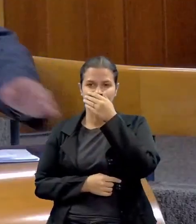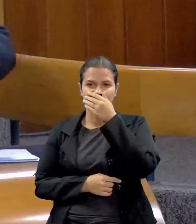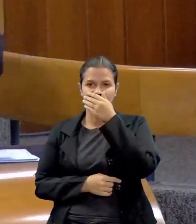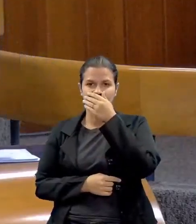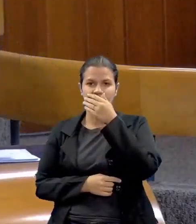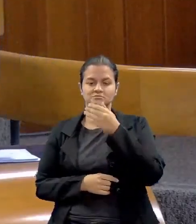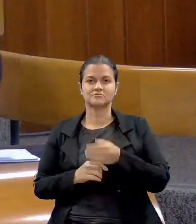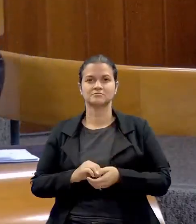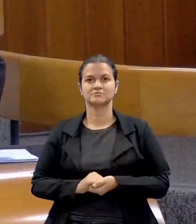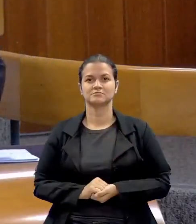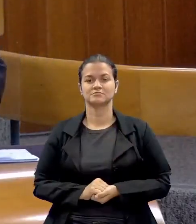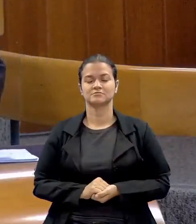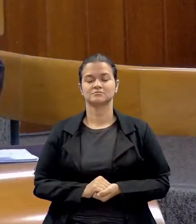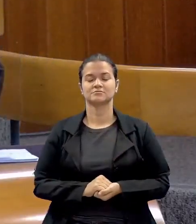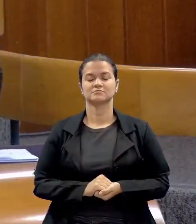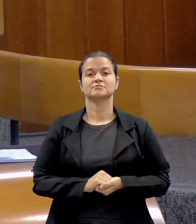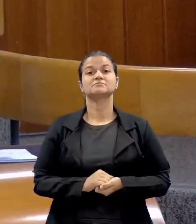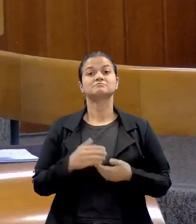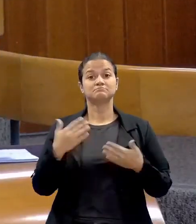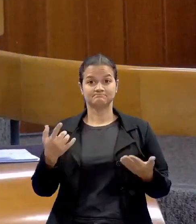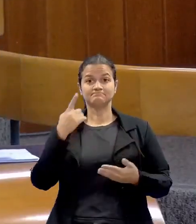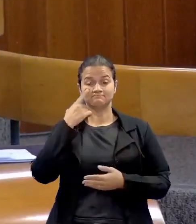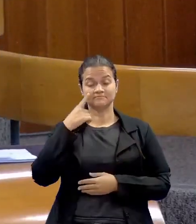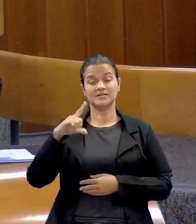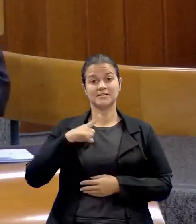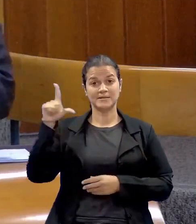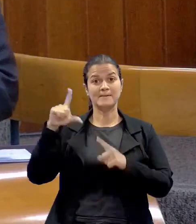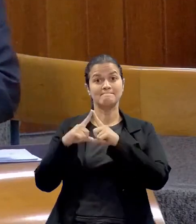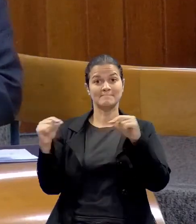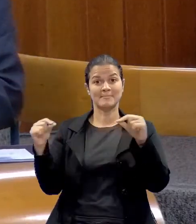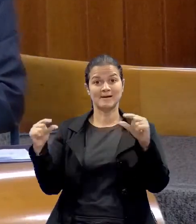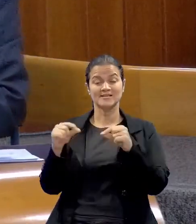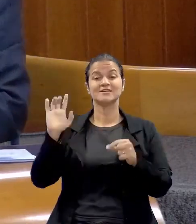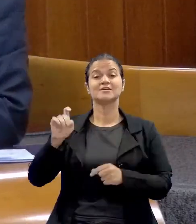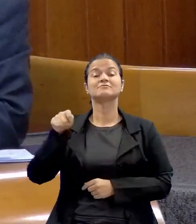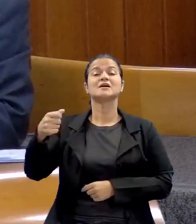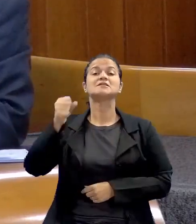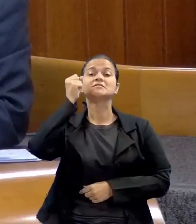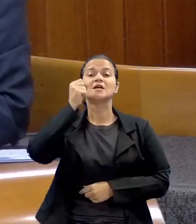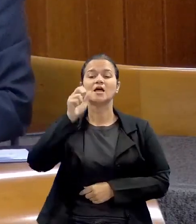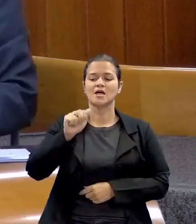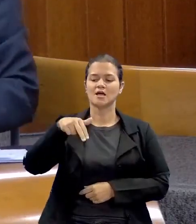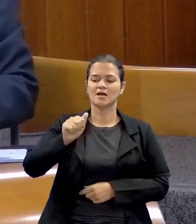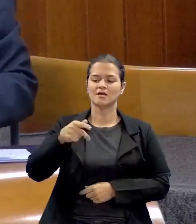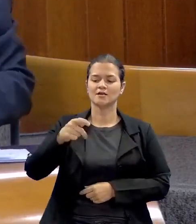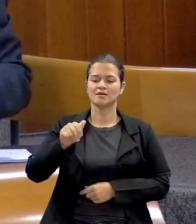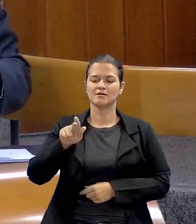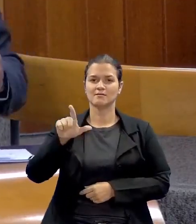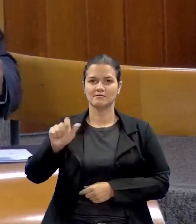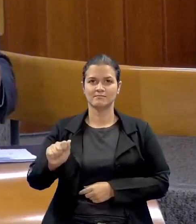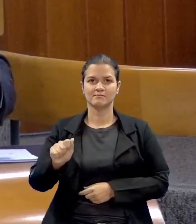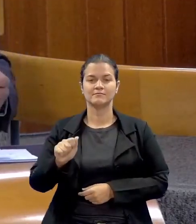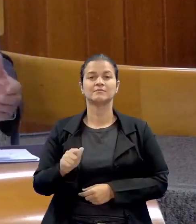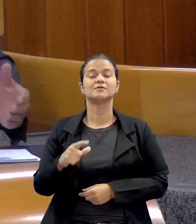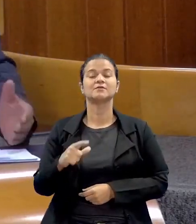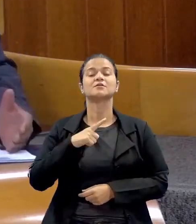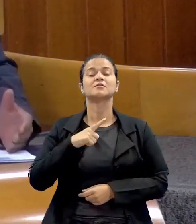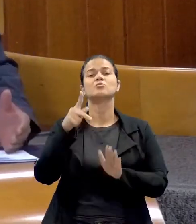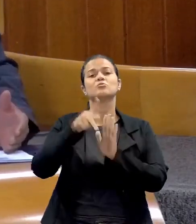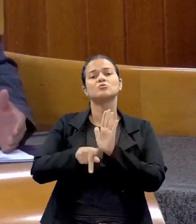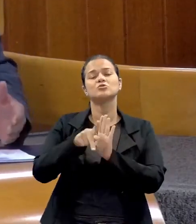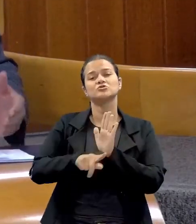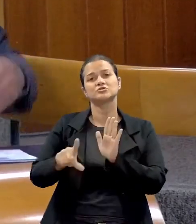Pois bem, se encontra em Brasília, na mão de uma senadora chamada Ana Paula, um projeto de lei